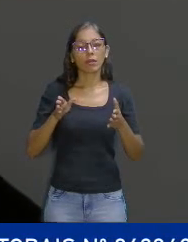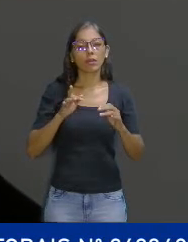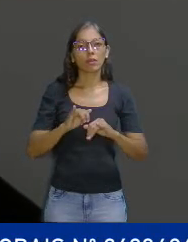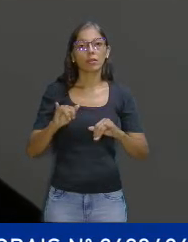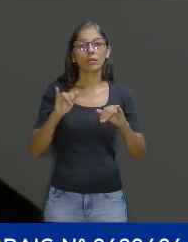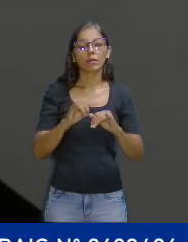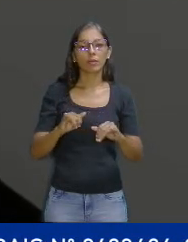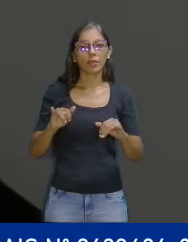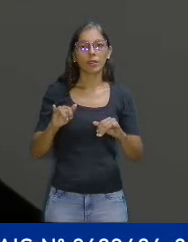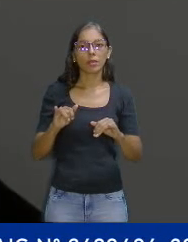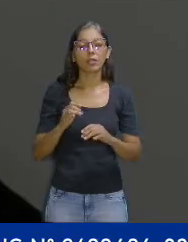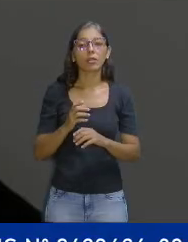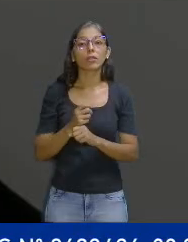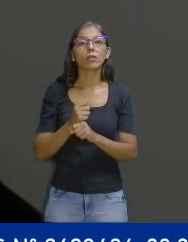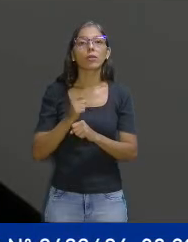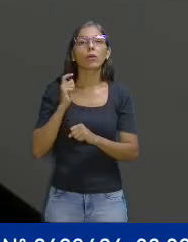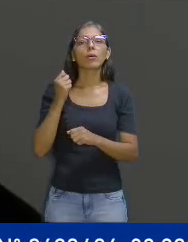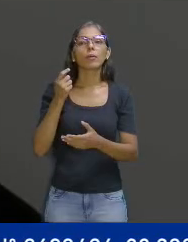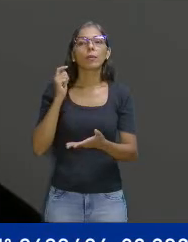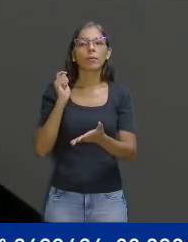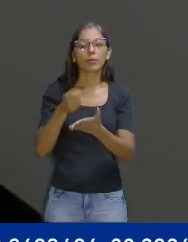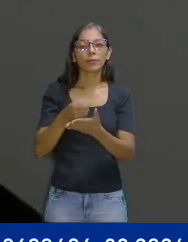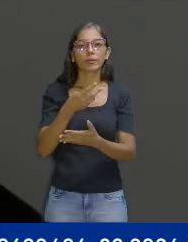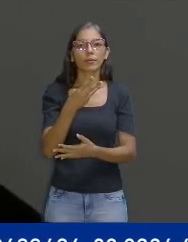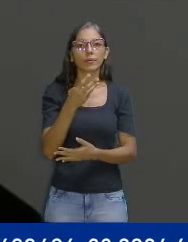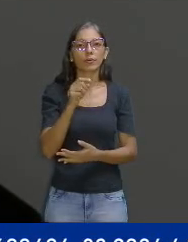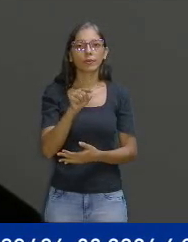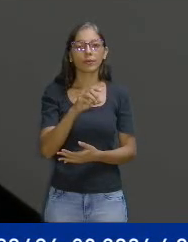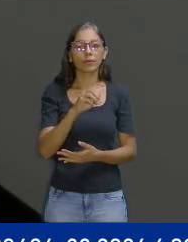3.000. As notas fiscais dos IDs